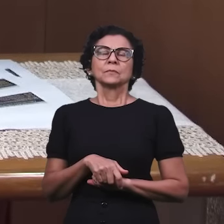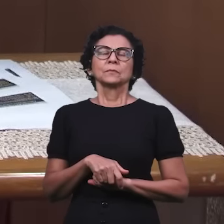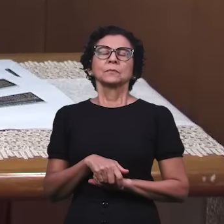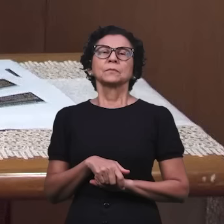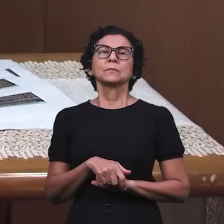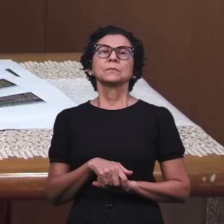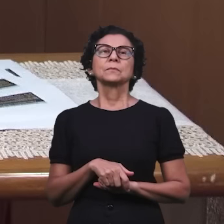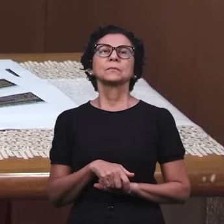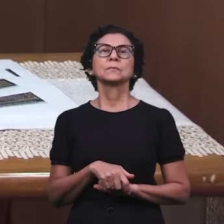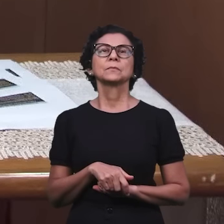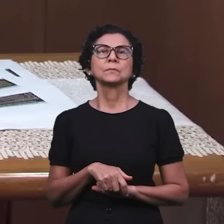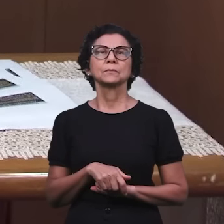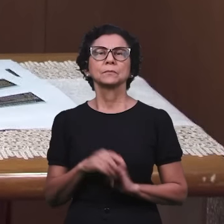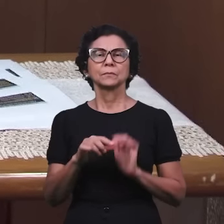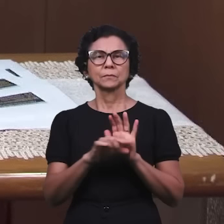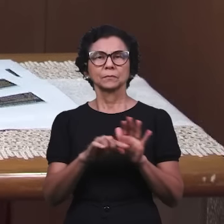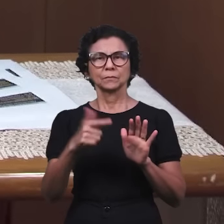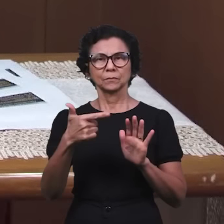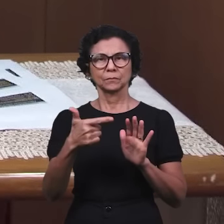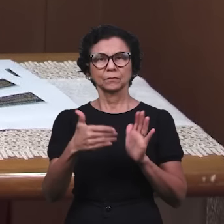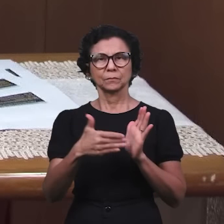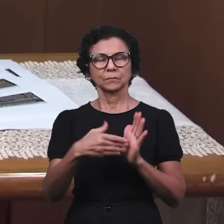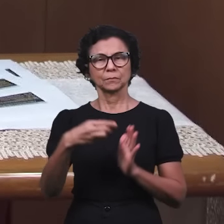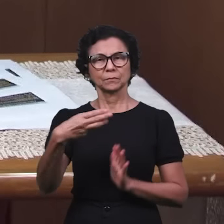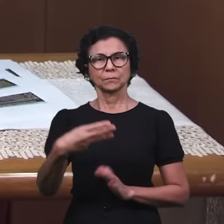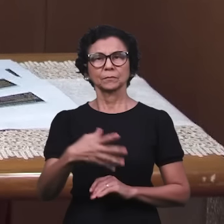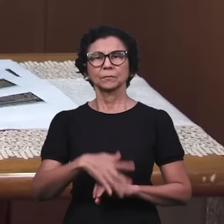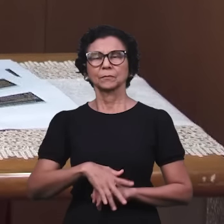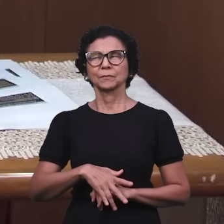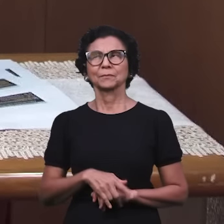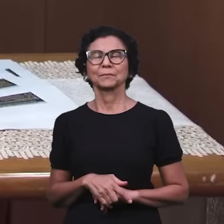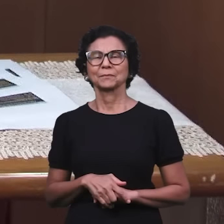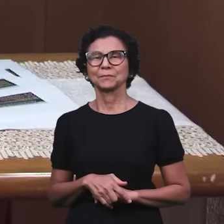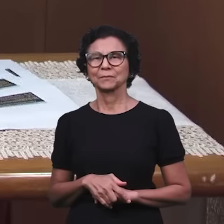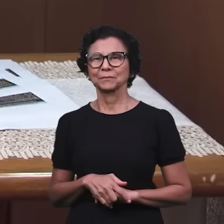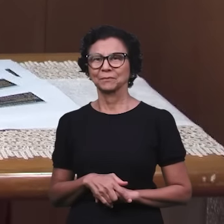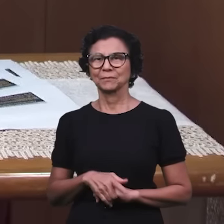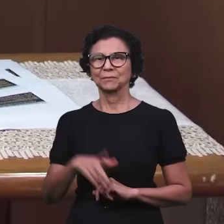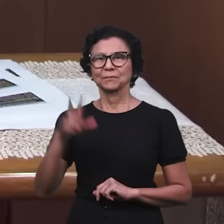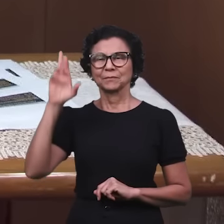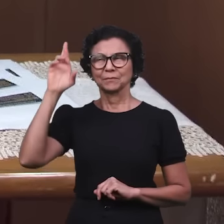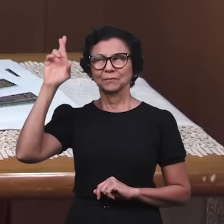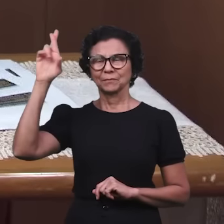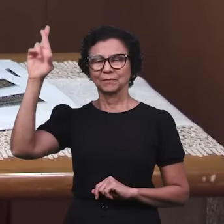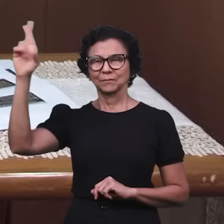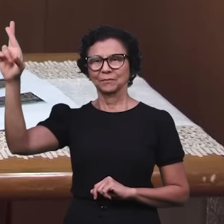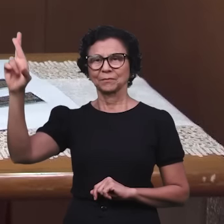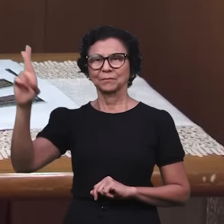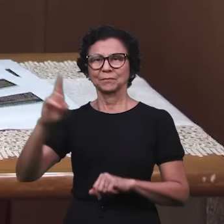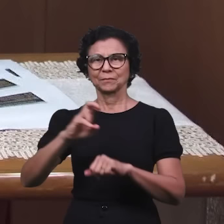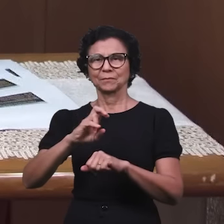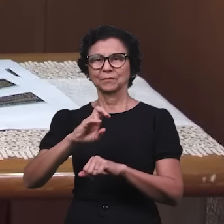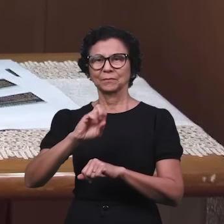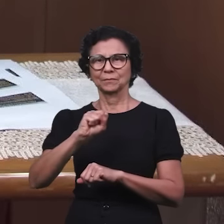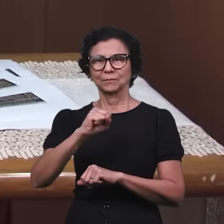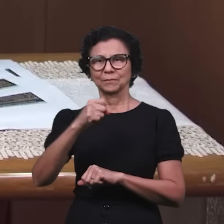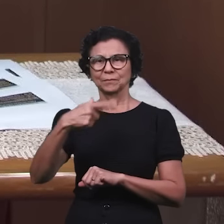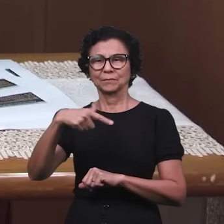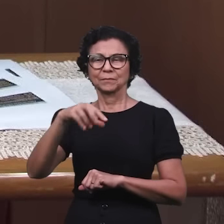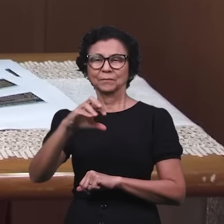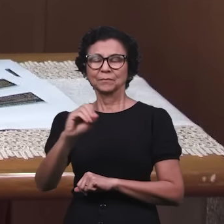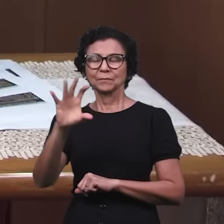Salmo 87, versos 2 e 3, o Senhor ama as portas de Sião, mais do